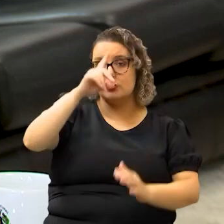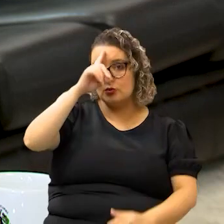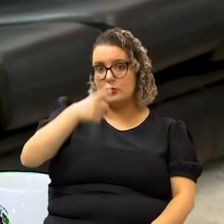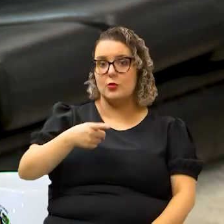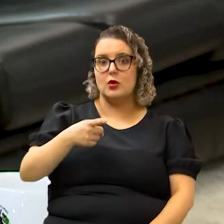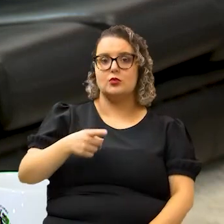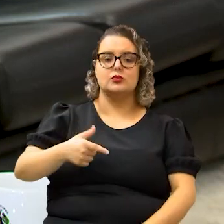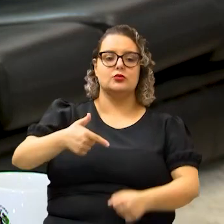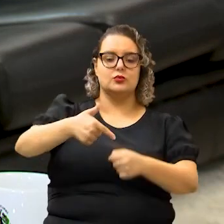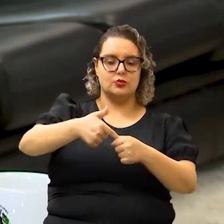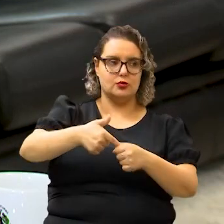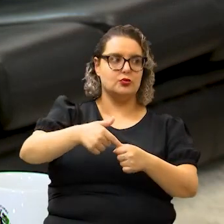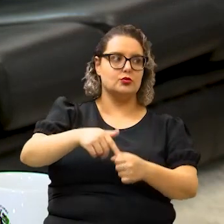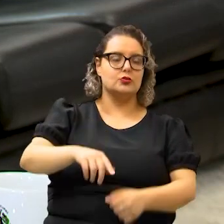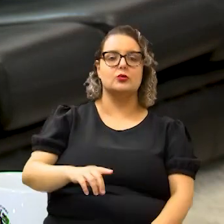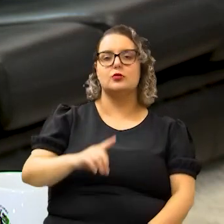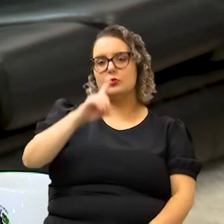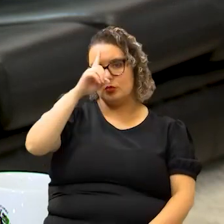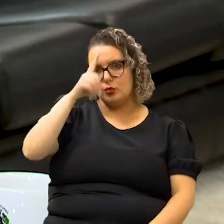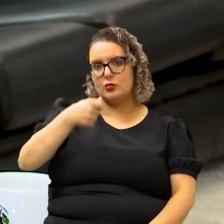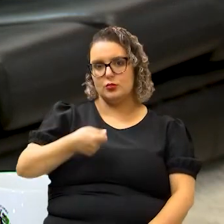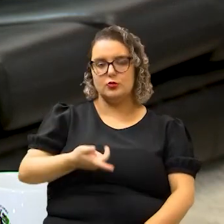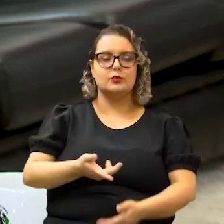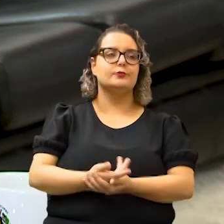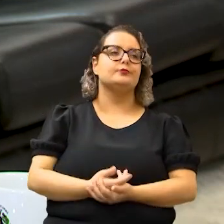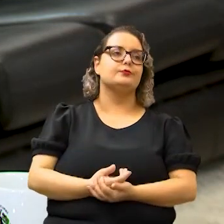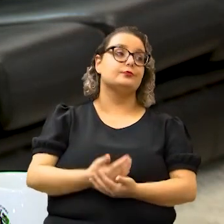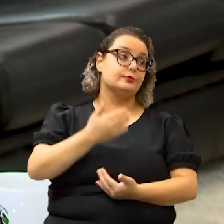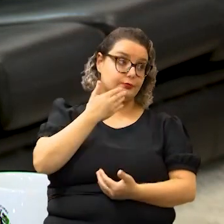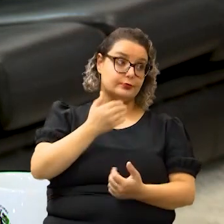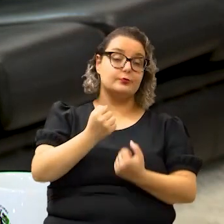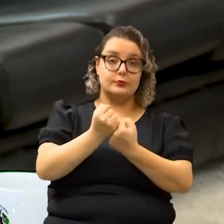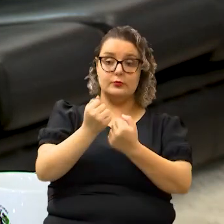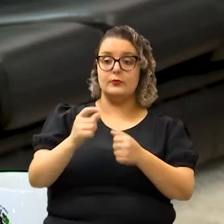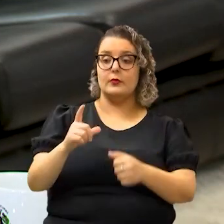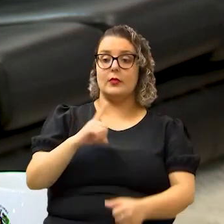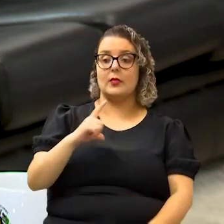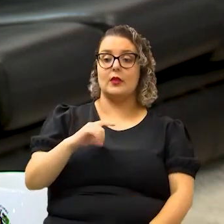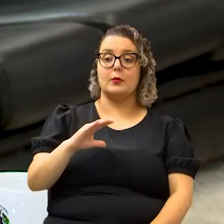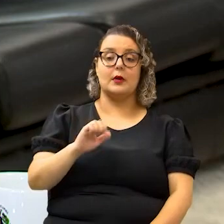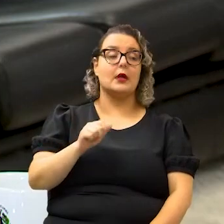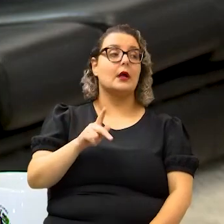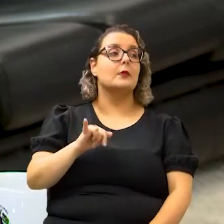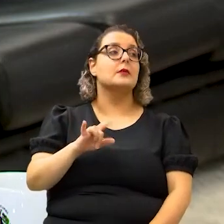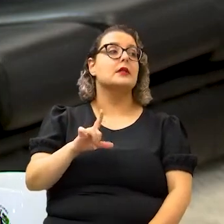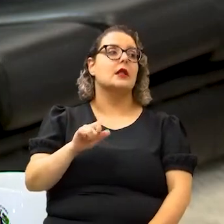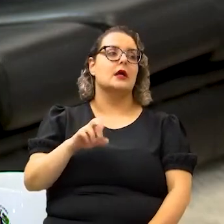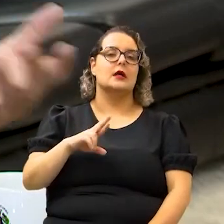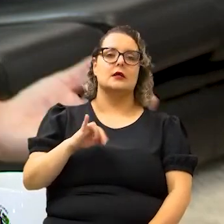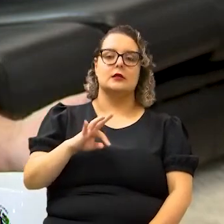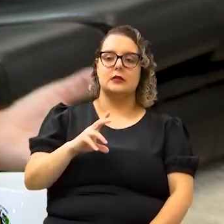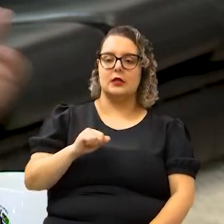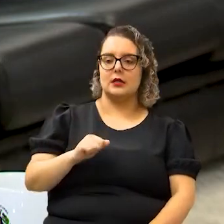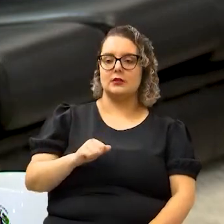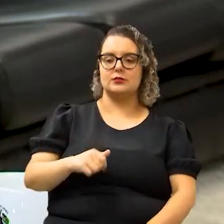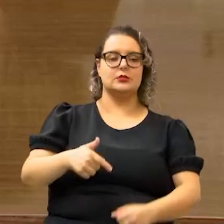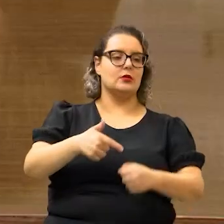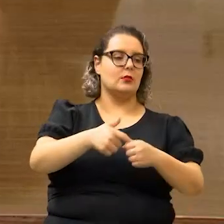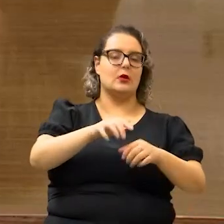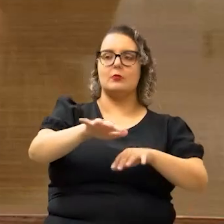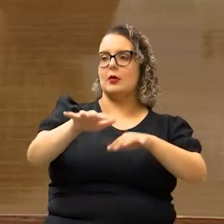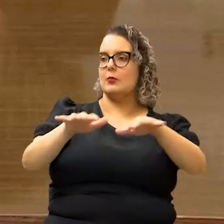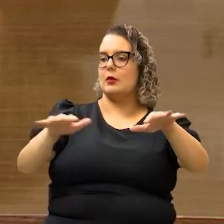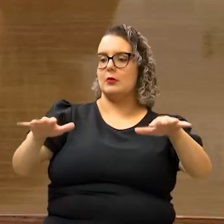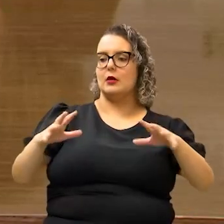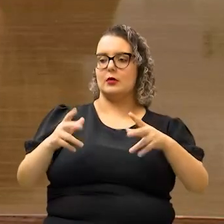dos Proprietários de Postos de Gasolina. Na verdade, pediu o apoio deles também, porque eles têm uma capilaridade, né?